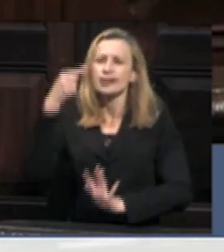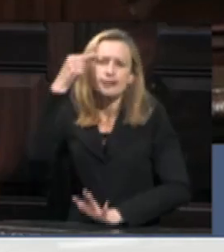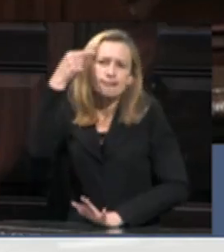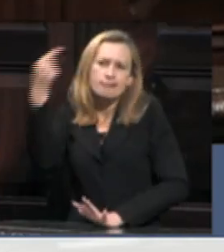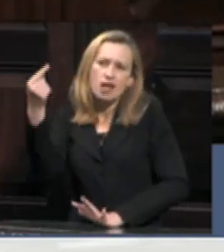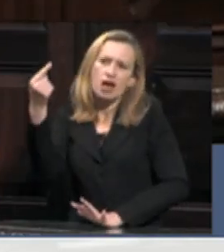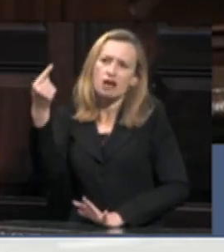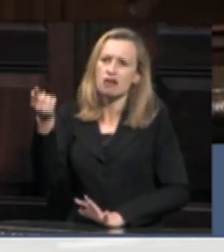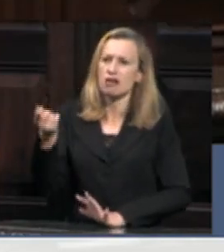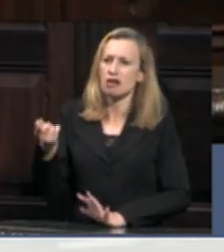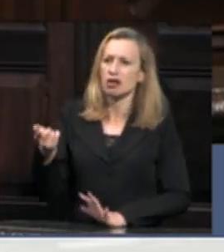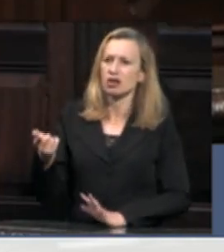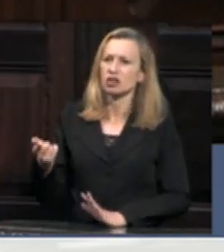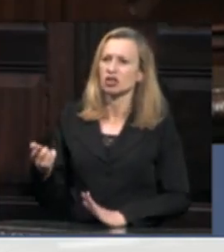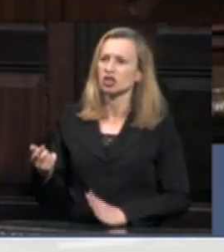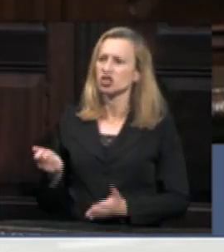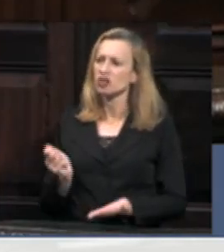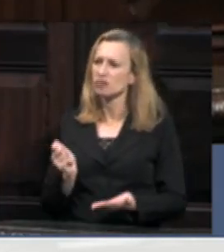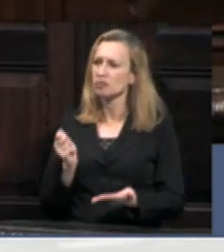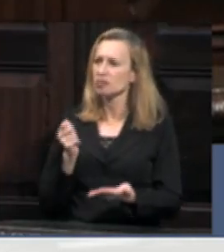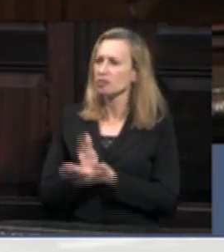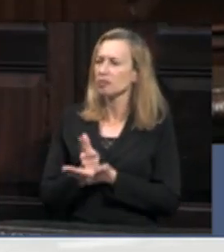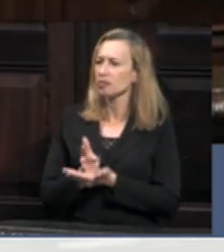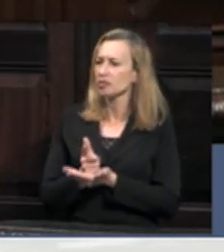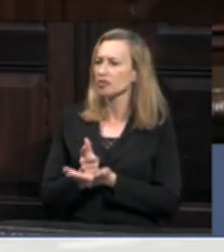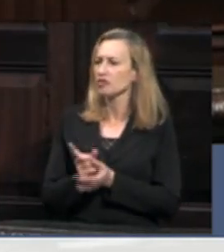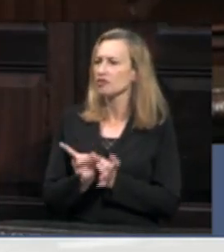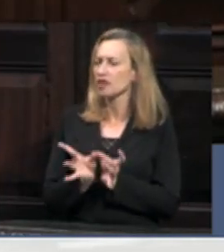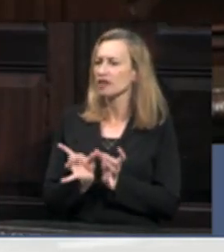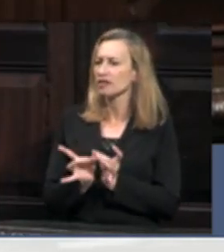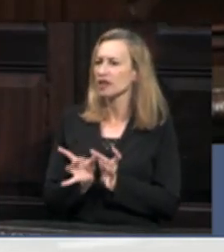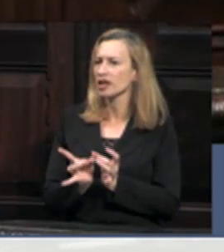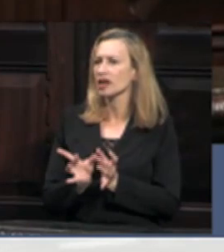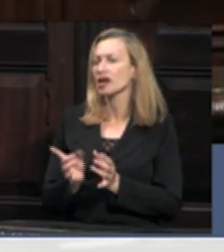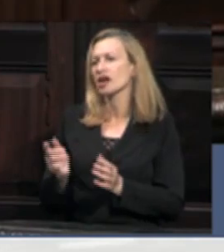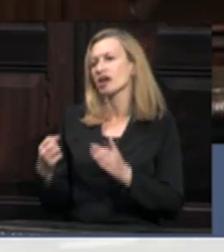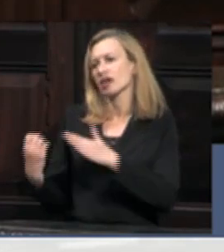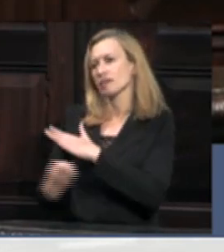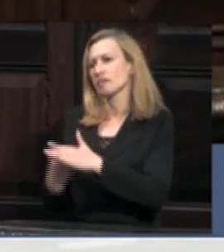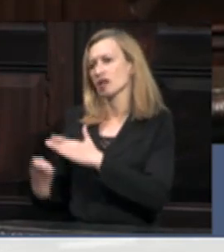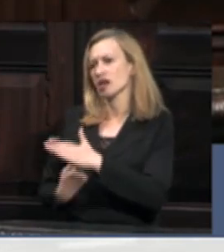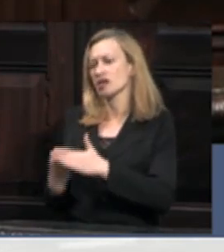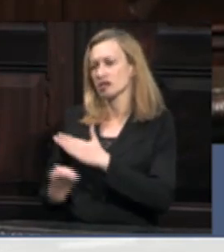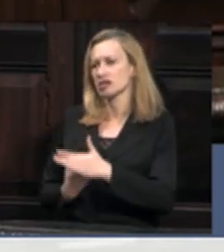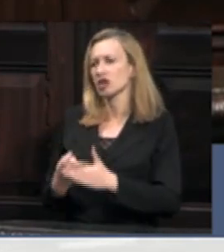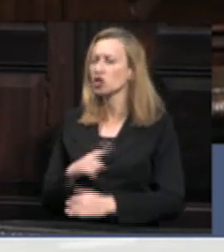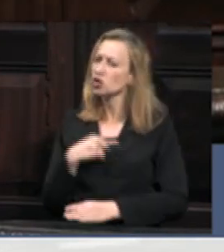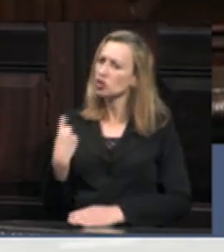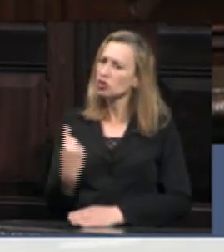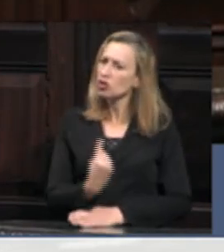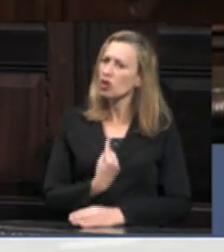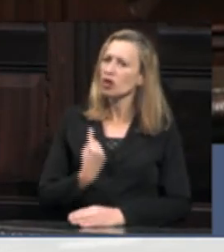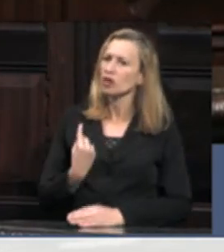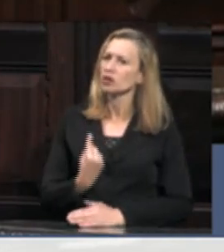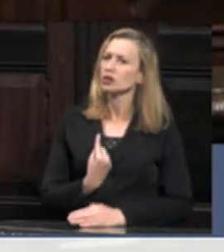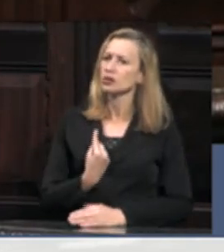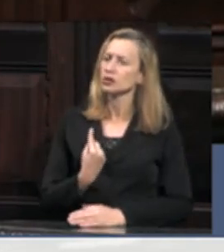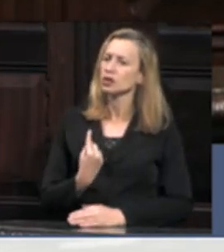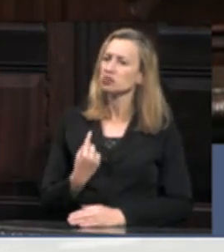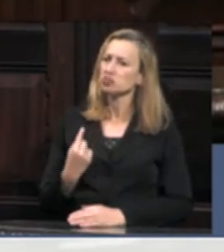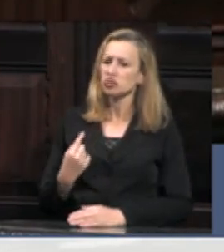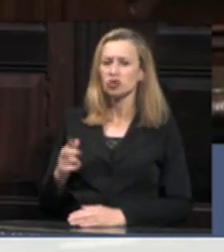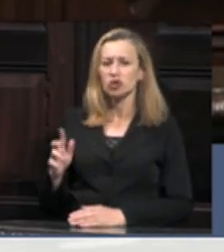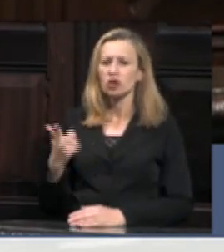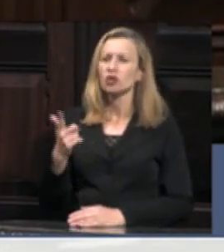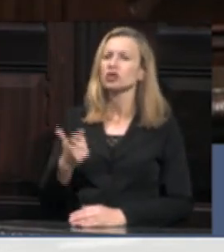privatização que está se incorporando no cérebro de nós todos brasileiros. Nós estamos sendo